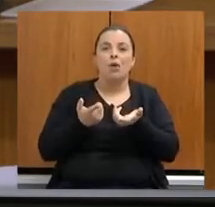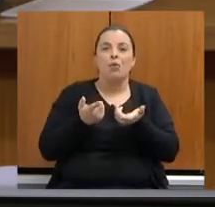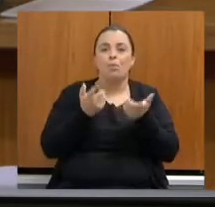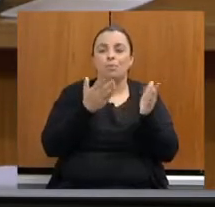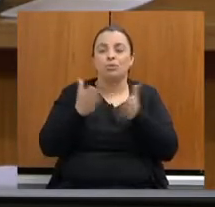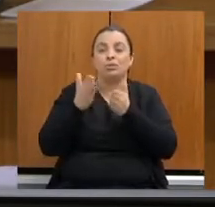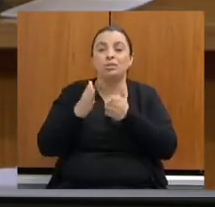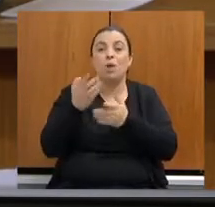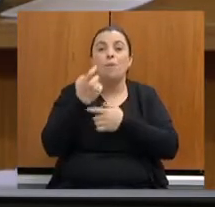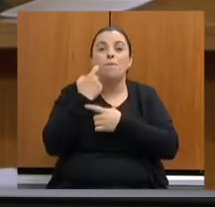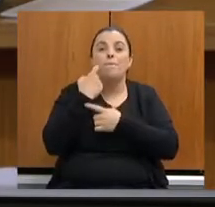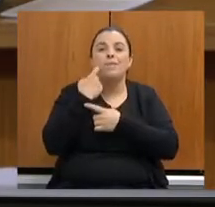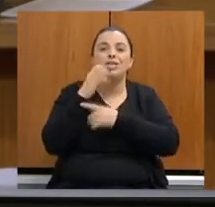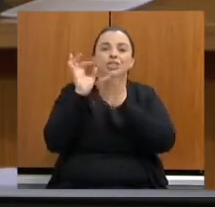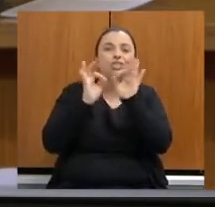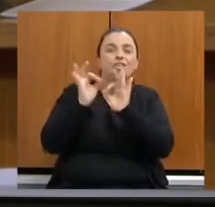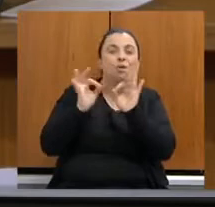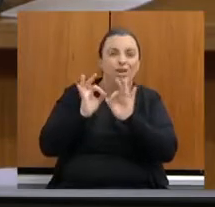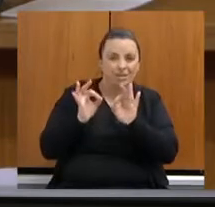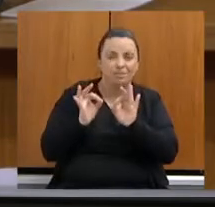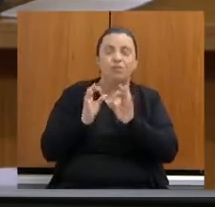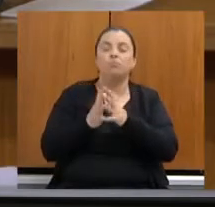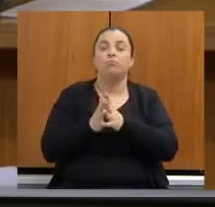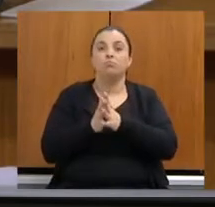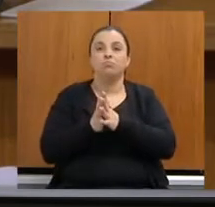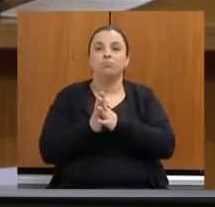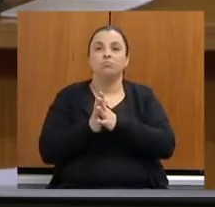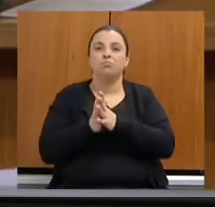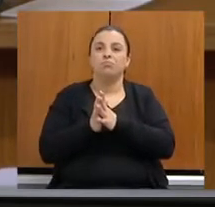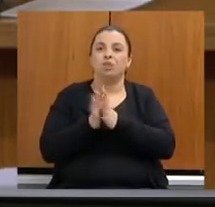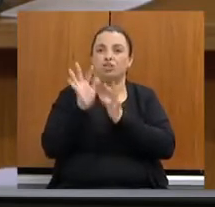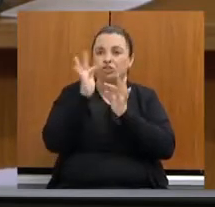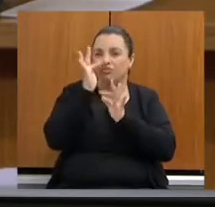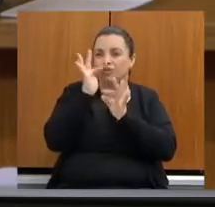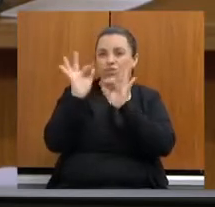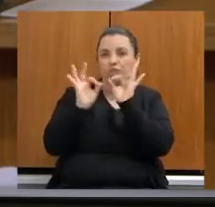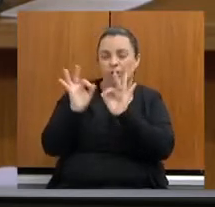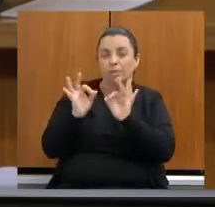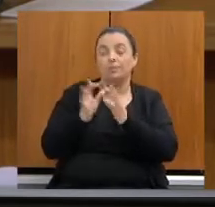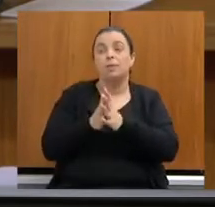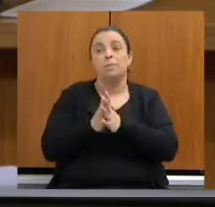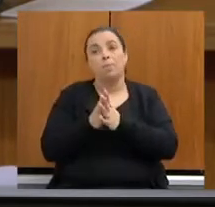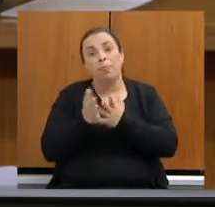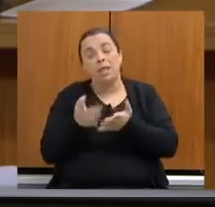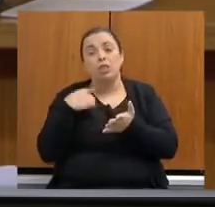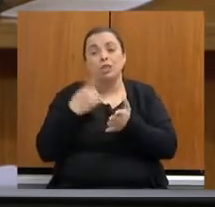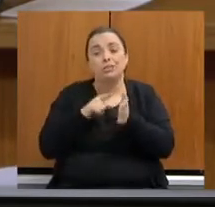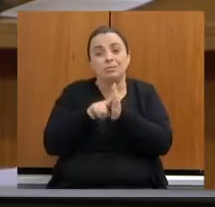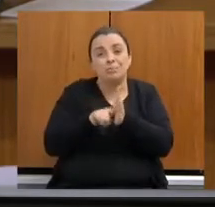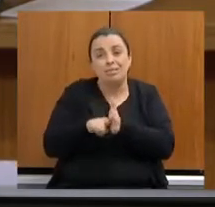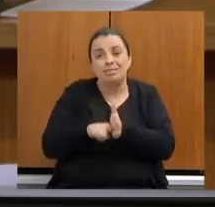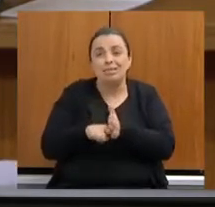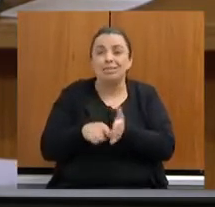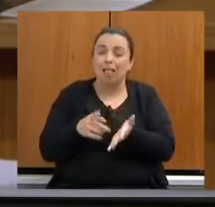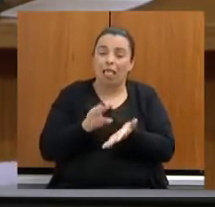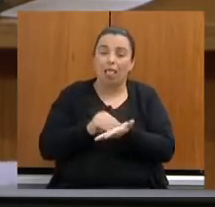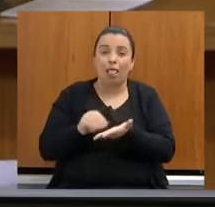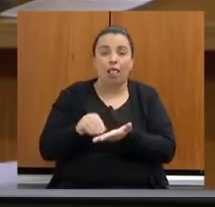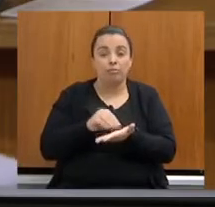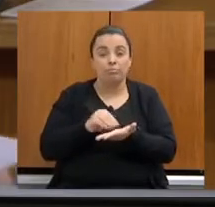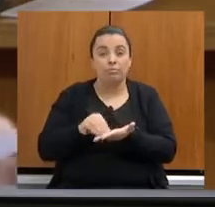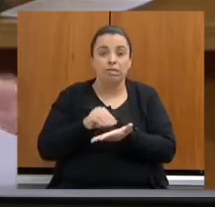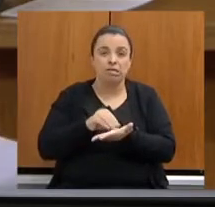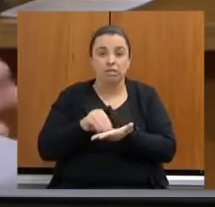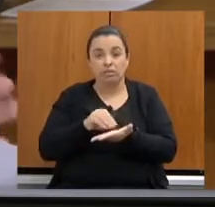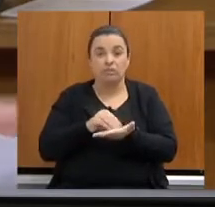Leopoldina estava um pouco precário em relação a essas pesquisas mas a gente tem buscado muito recursos e formas